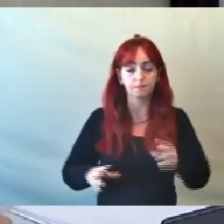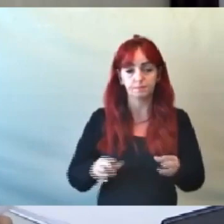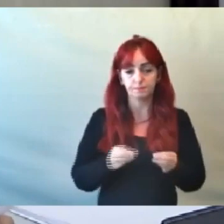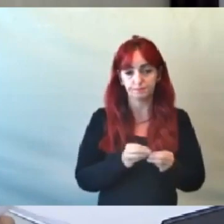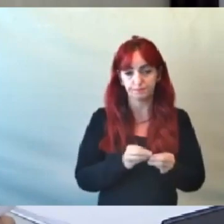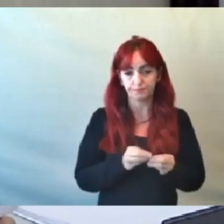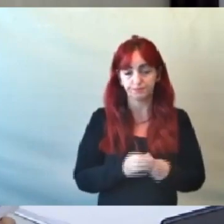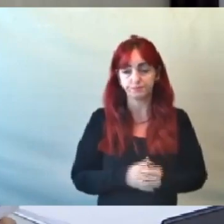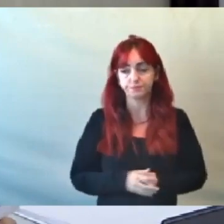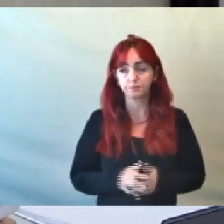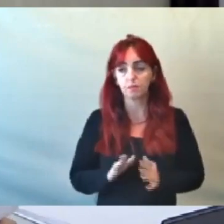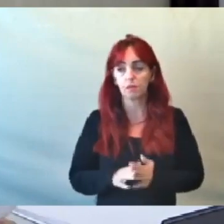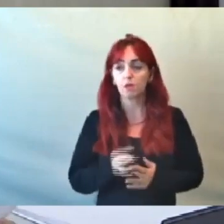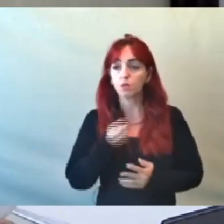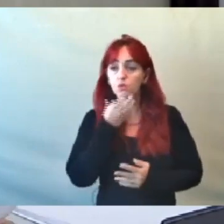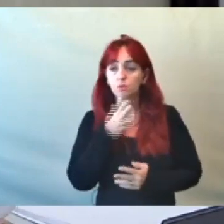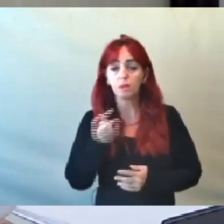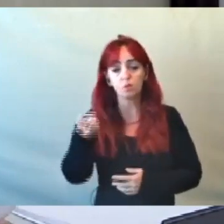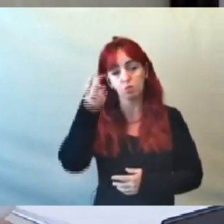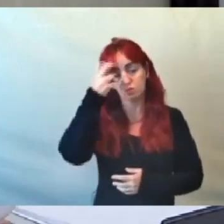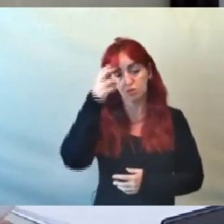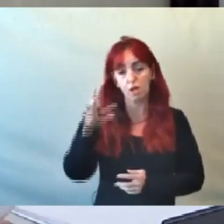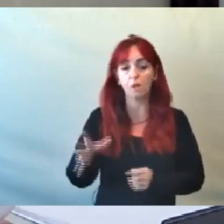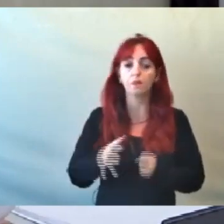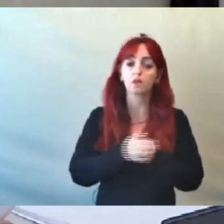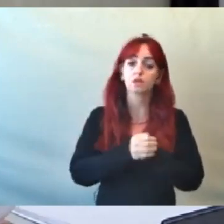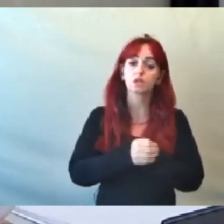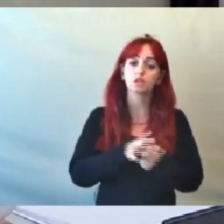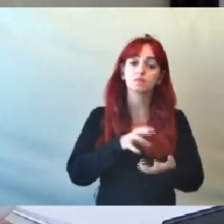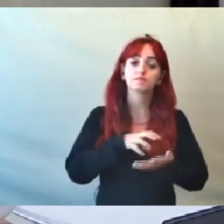culturais protegidos por tombamento não podem,